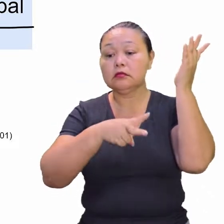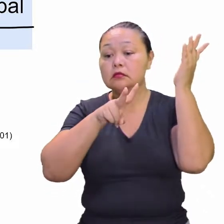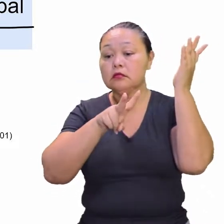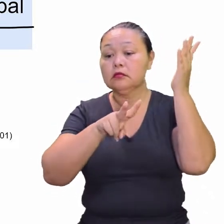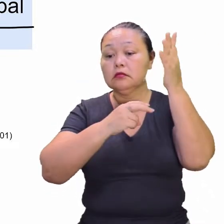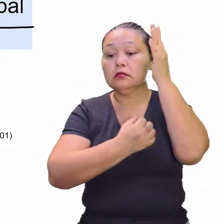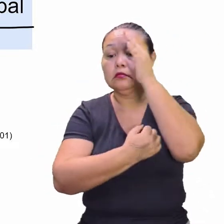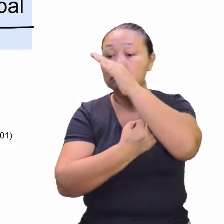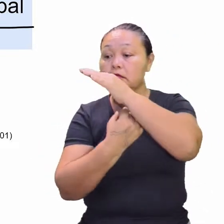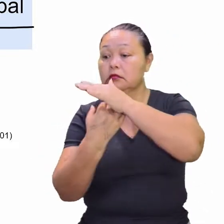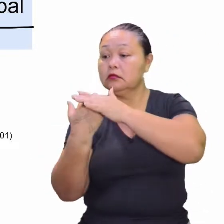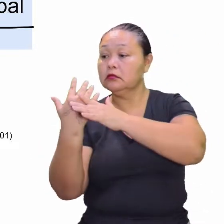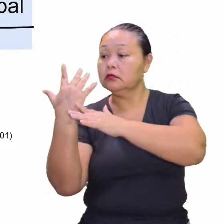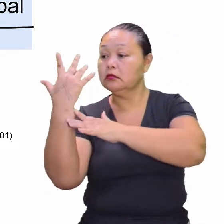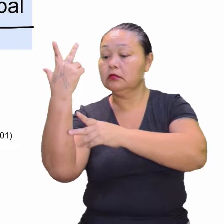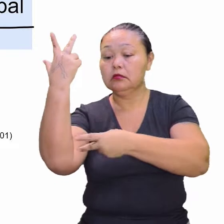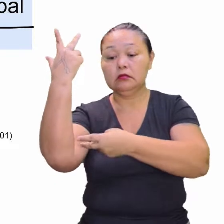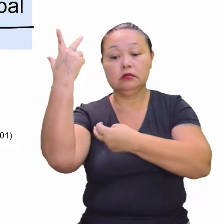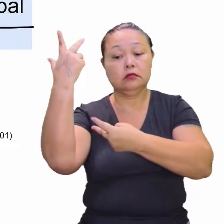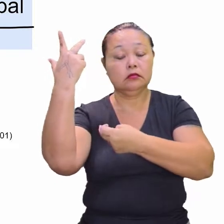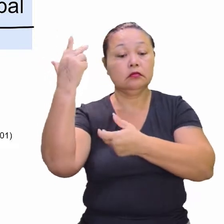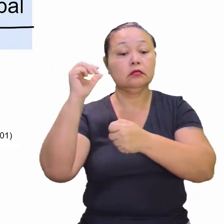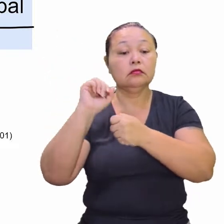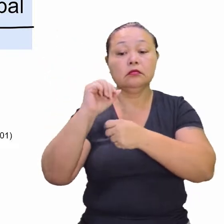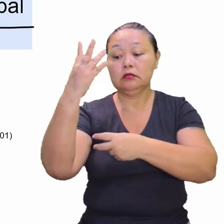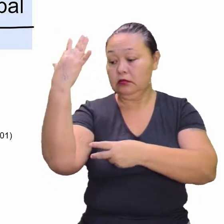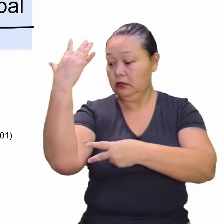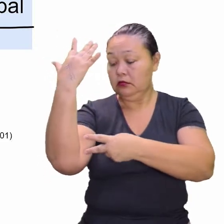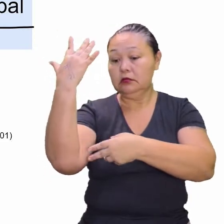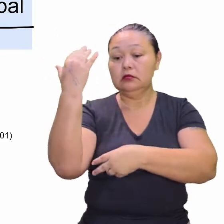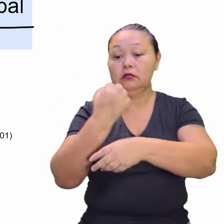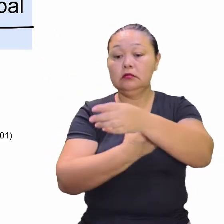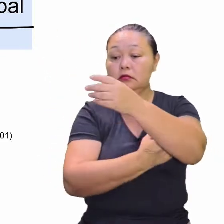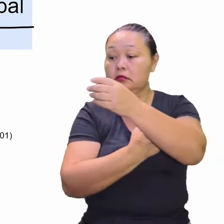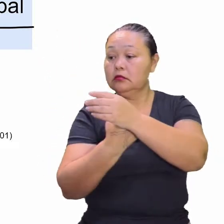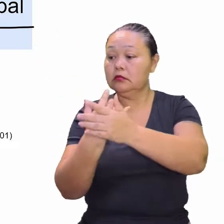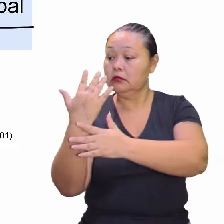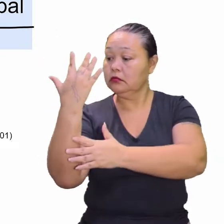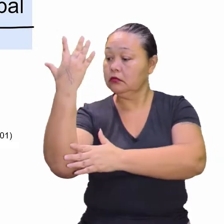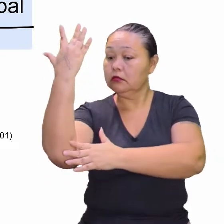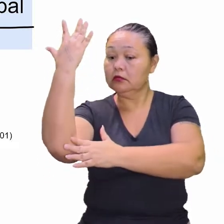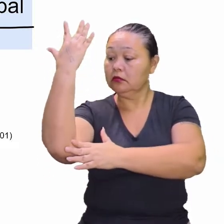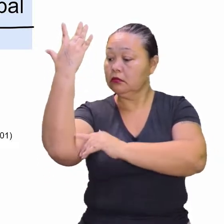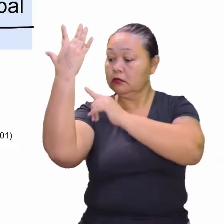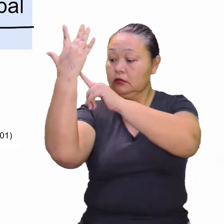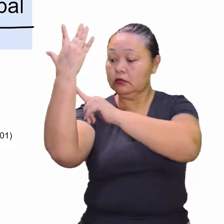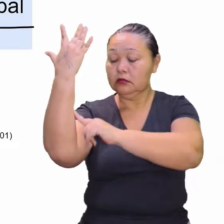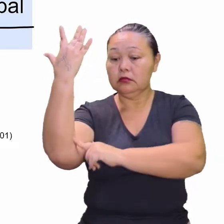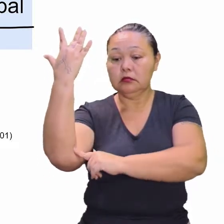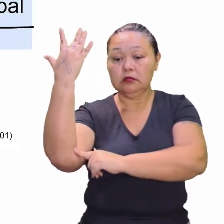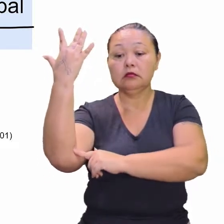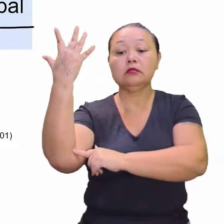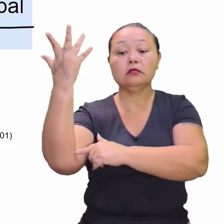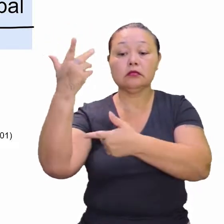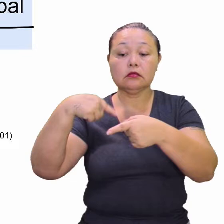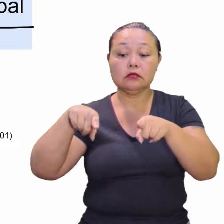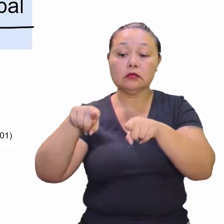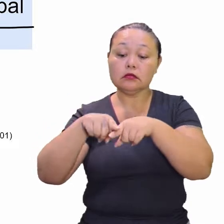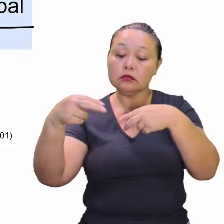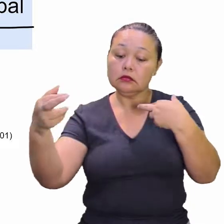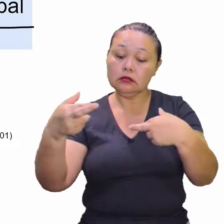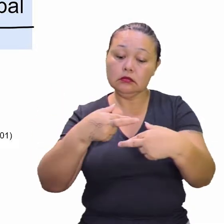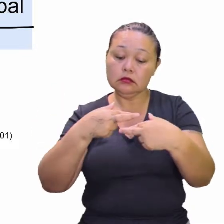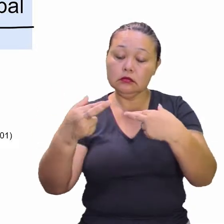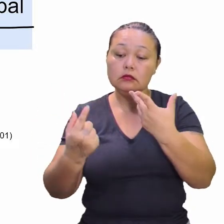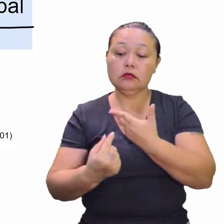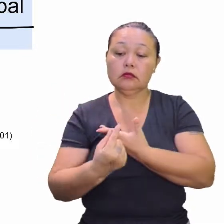vegetal, nós vimos a questão da madeireira, que a madeira também está relacionada à economia